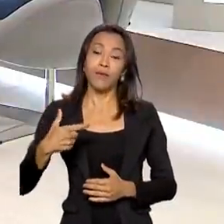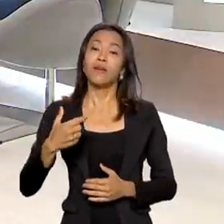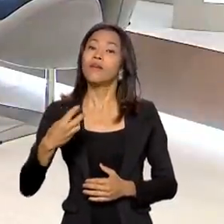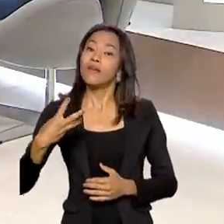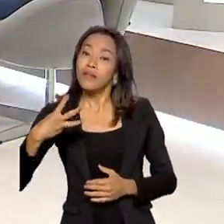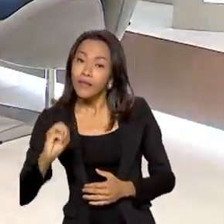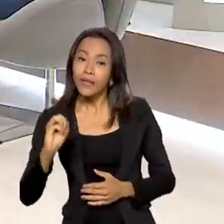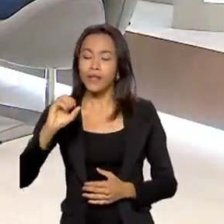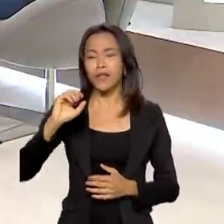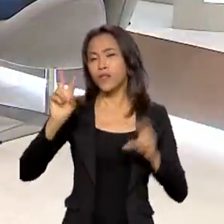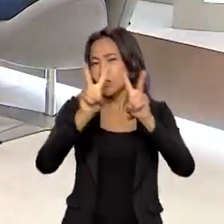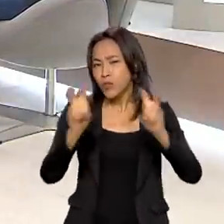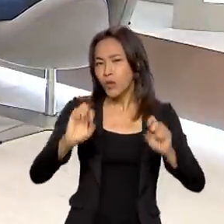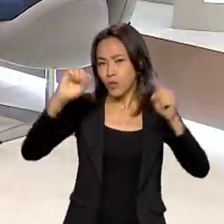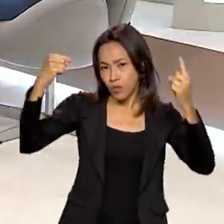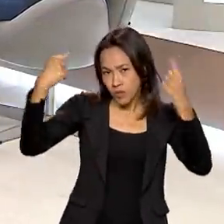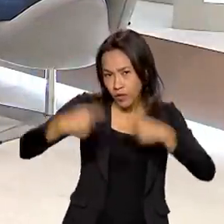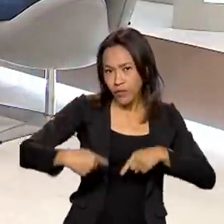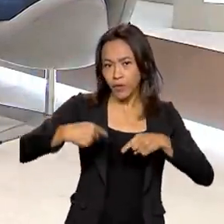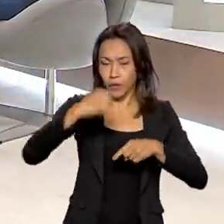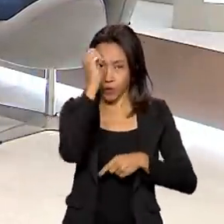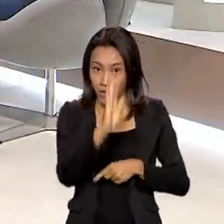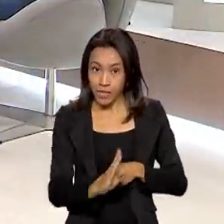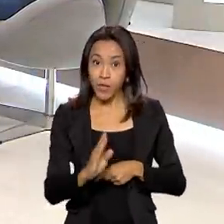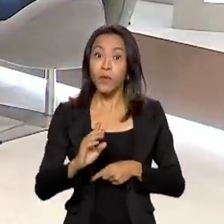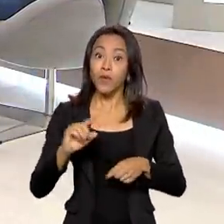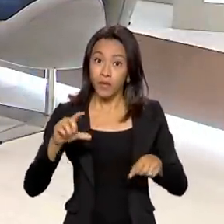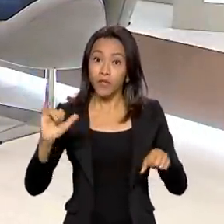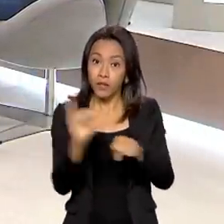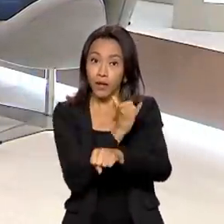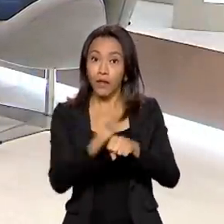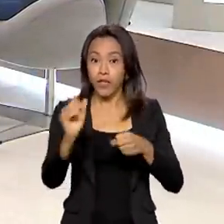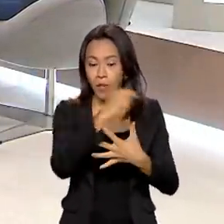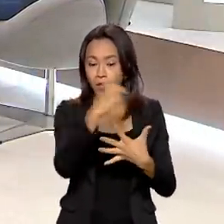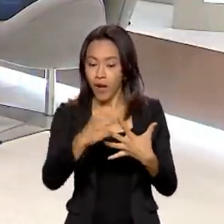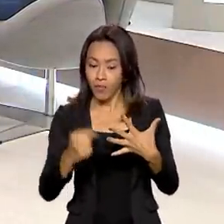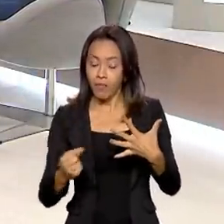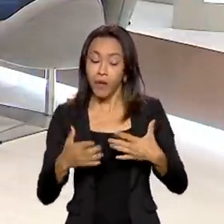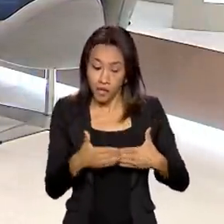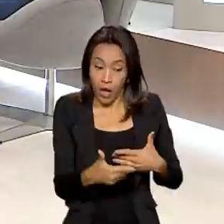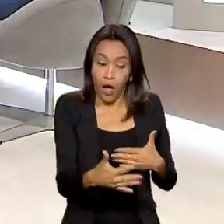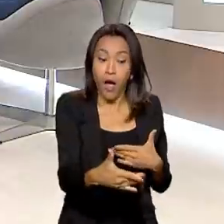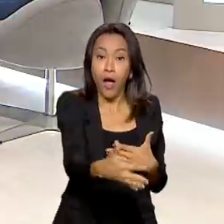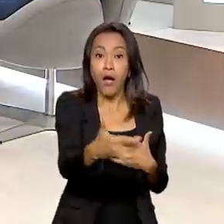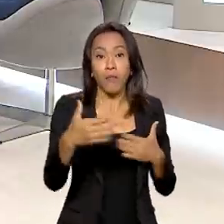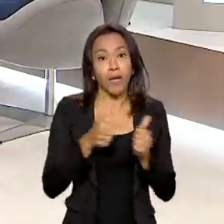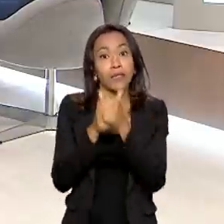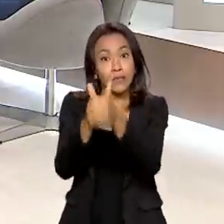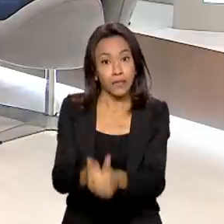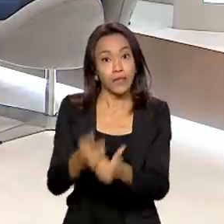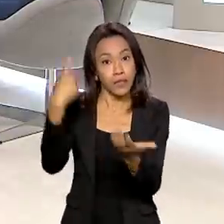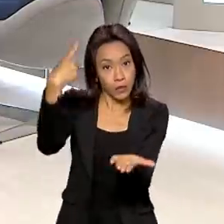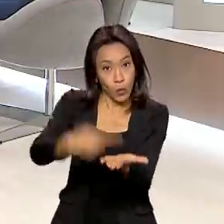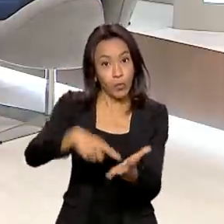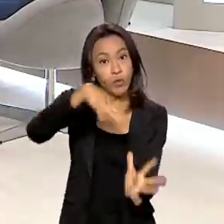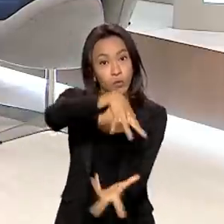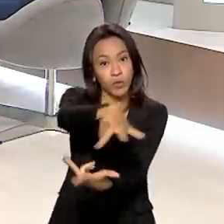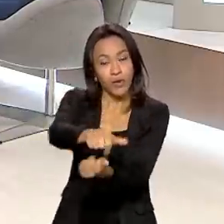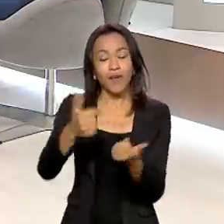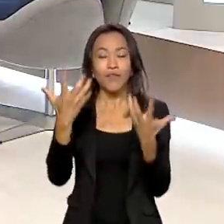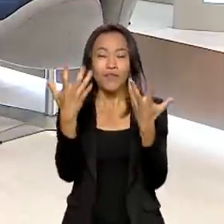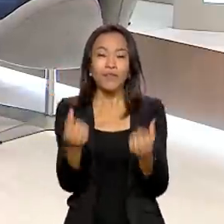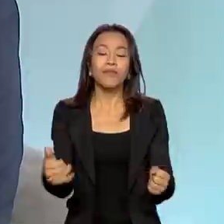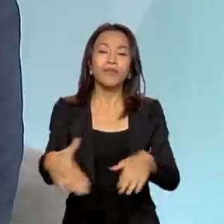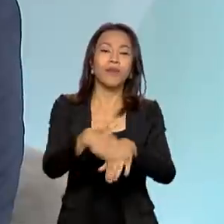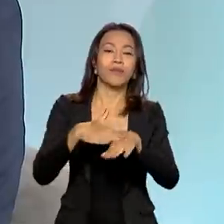desafios do Brasil e as ações que já estão em andamento para cumprir esse grande acordo mundial, vamos falar agora com o ministro